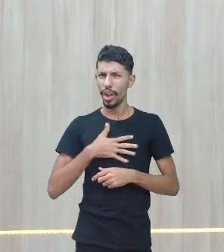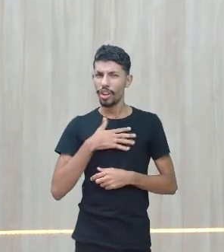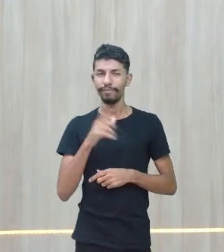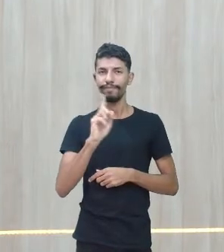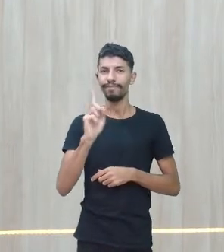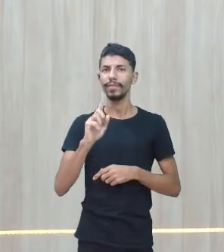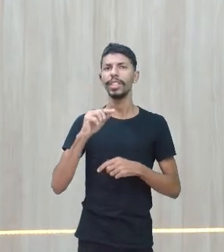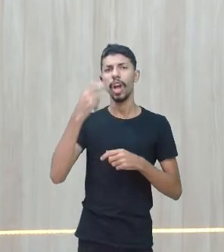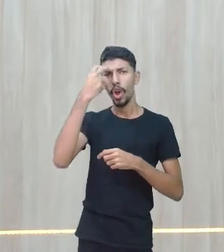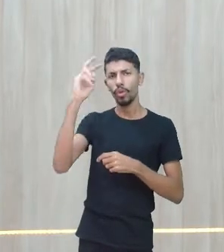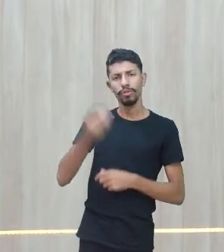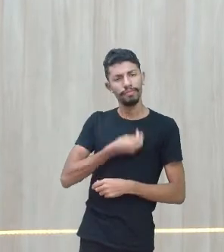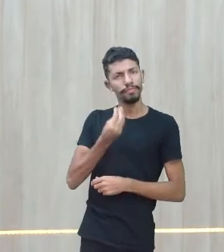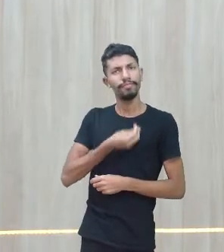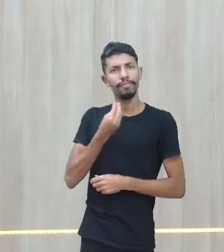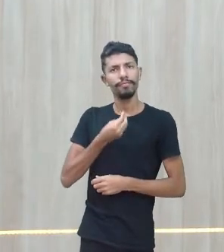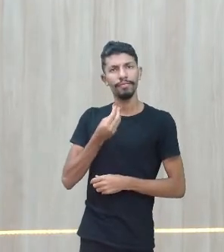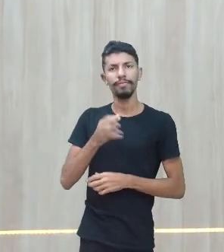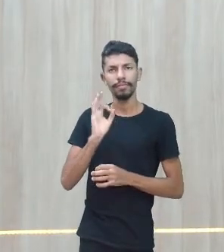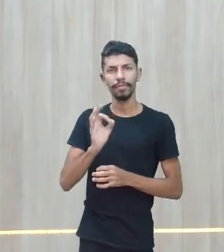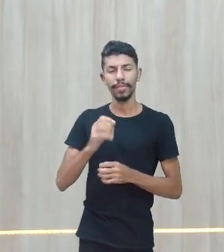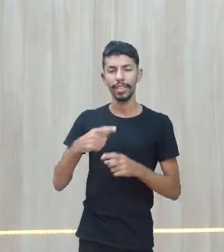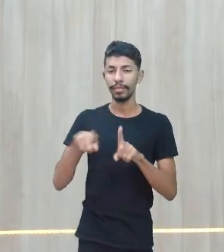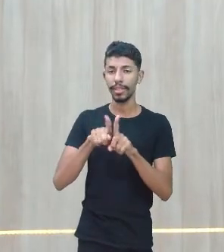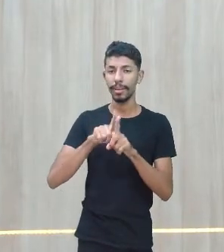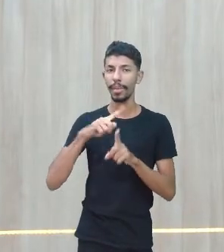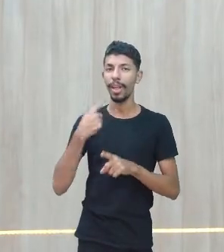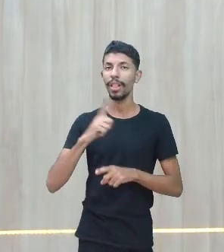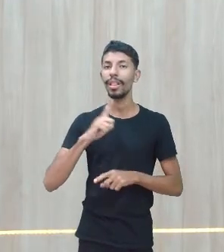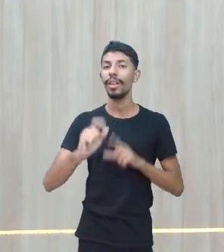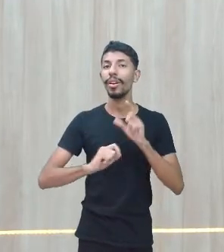aí. Inclusive, a gente tem uma